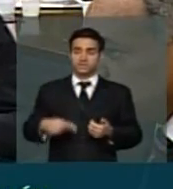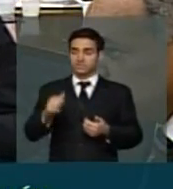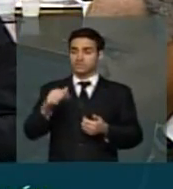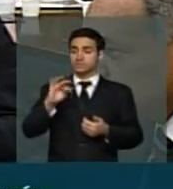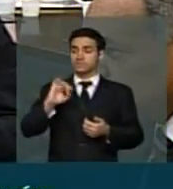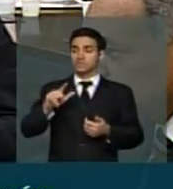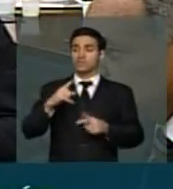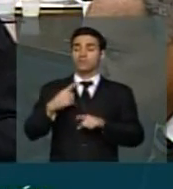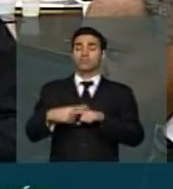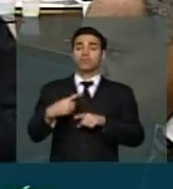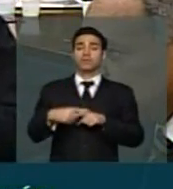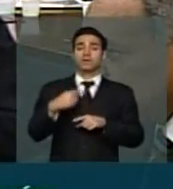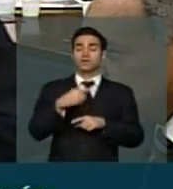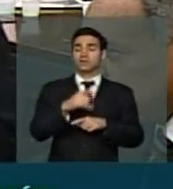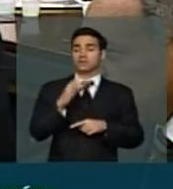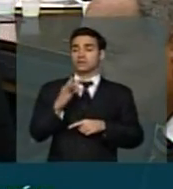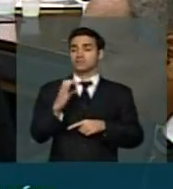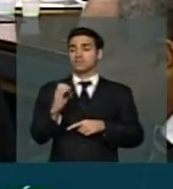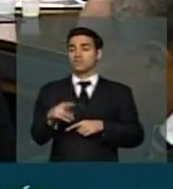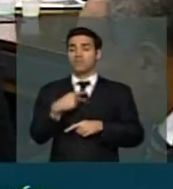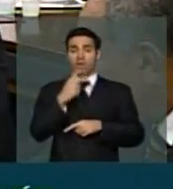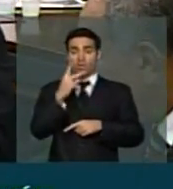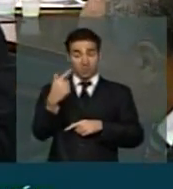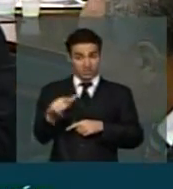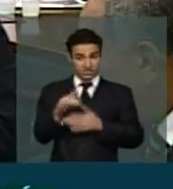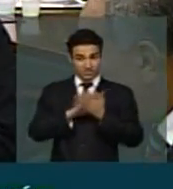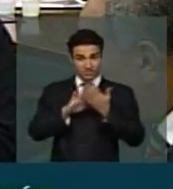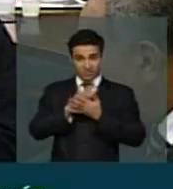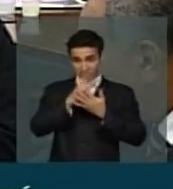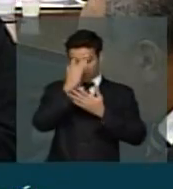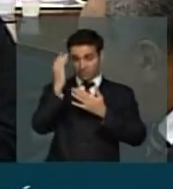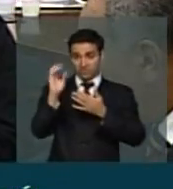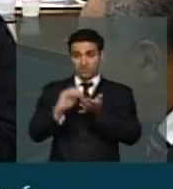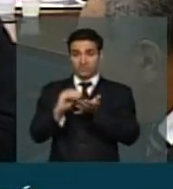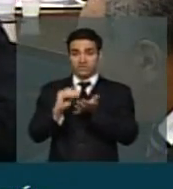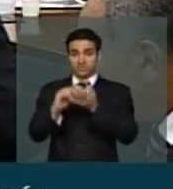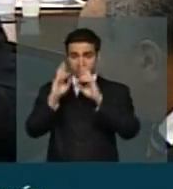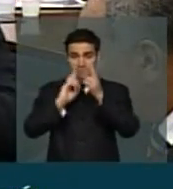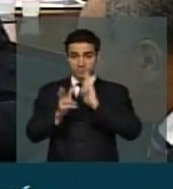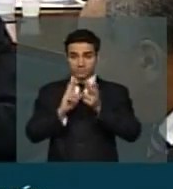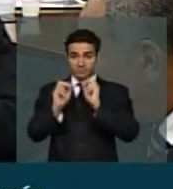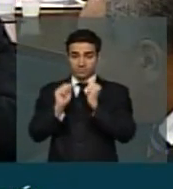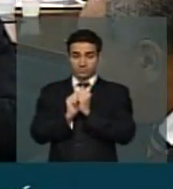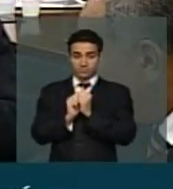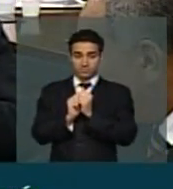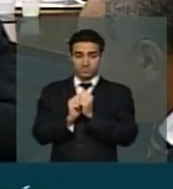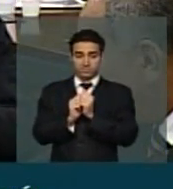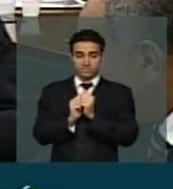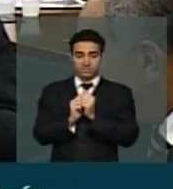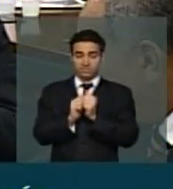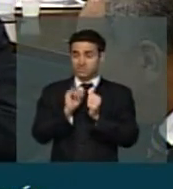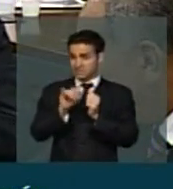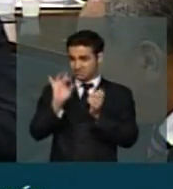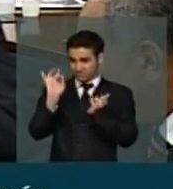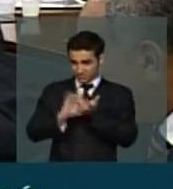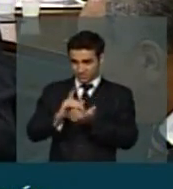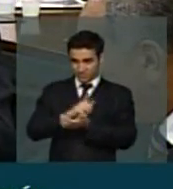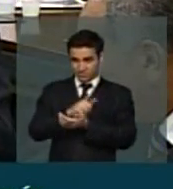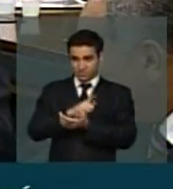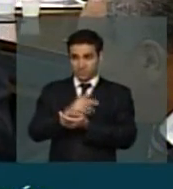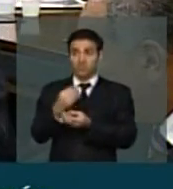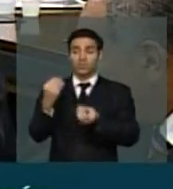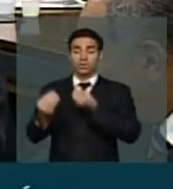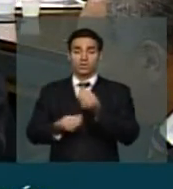Tribunal de Contas disse isso, que os consumidores não são considerados na relação com as operadoras, e se isso de fato ocorre, e como é